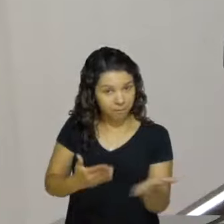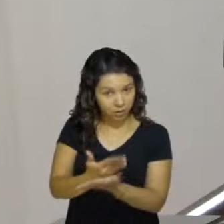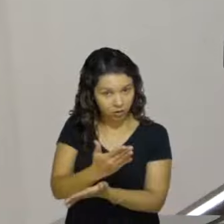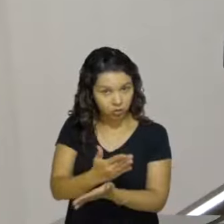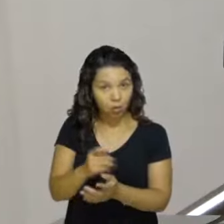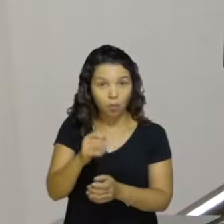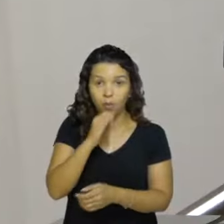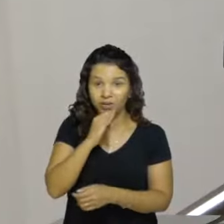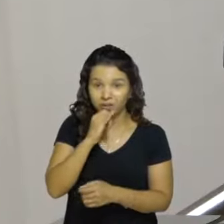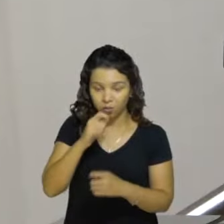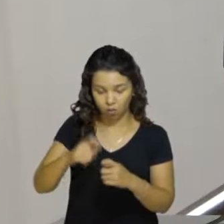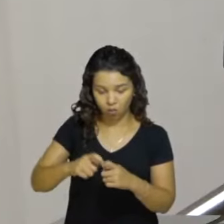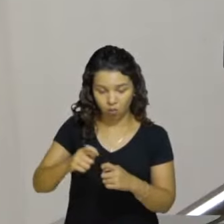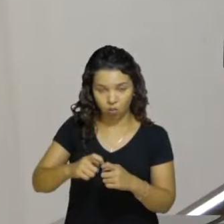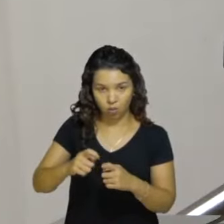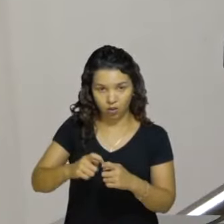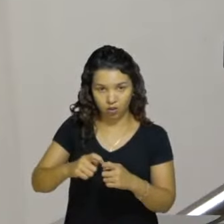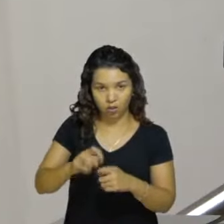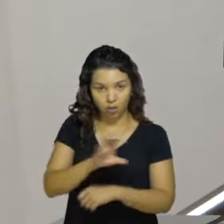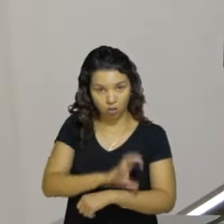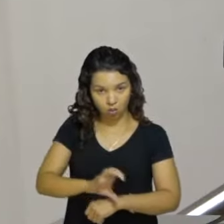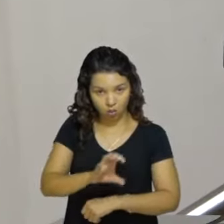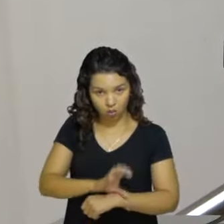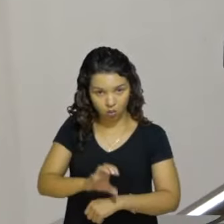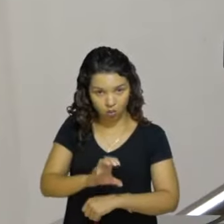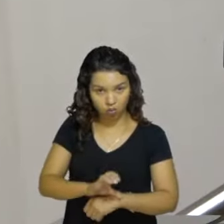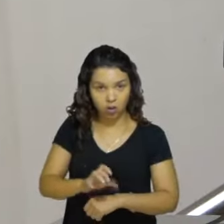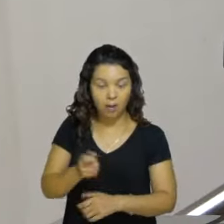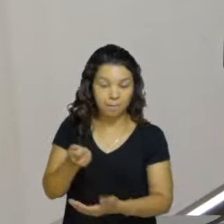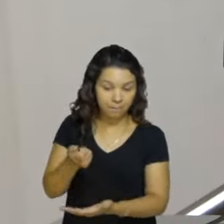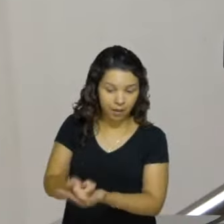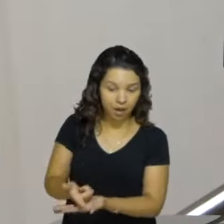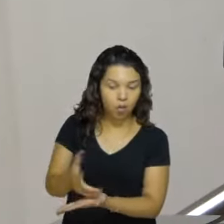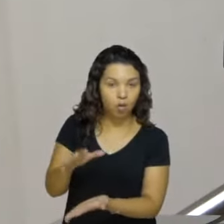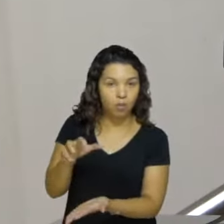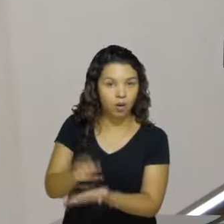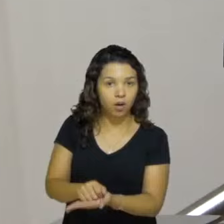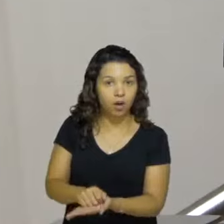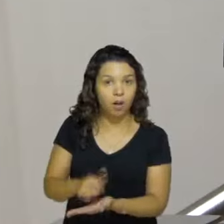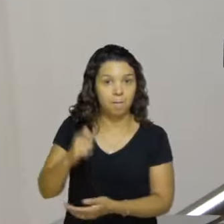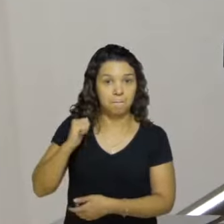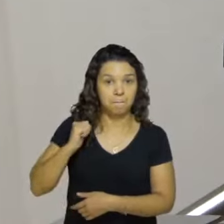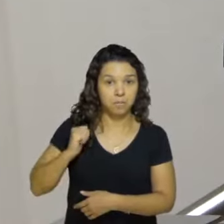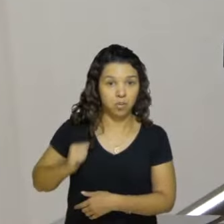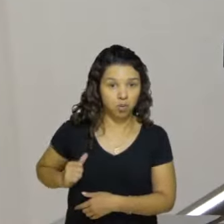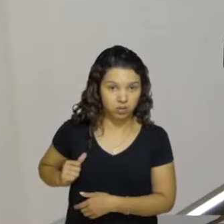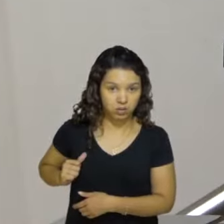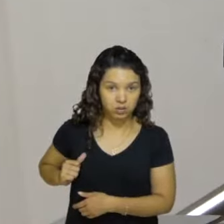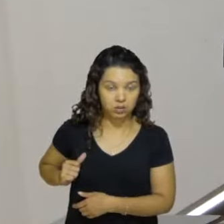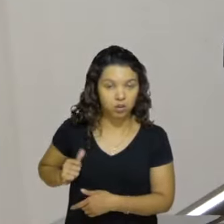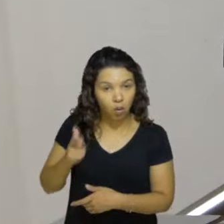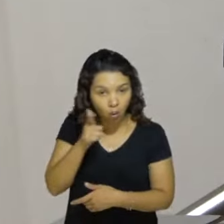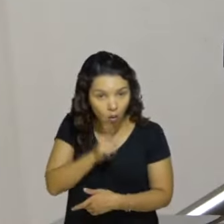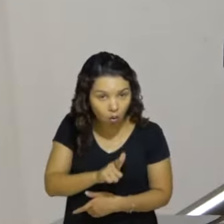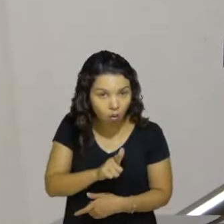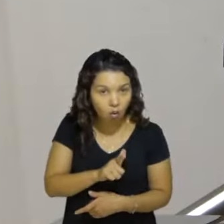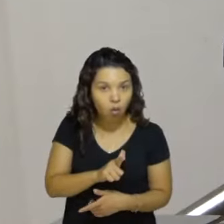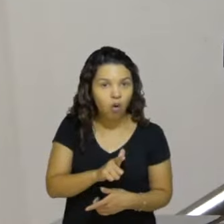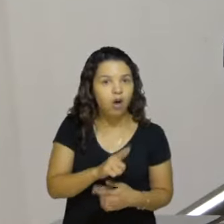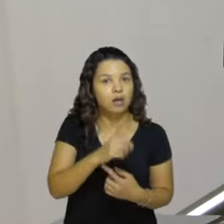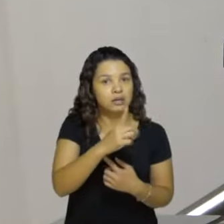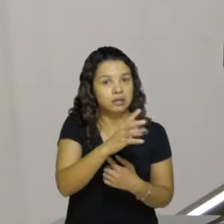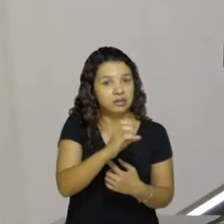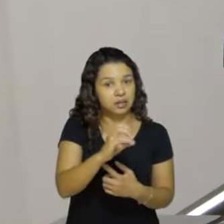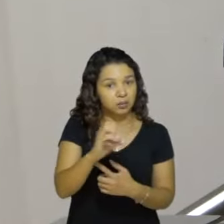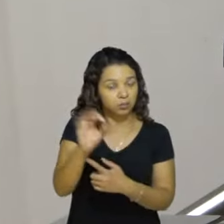medicina, daí consegue com a família pagar a matrícula, e aí conseguiu a bolsa, você vai ter bolsa de 100% até o final da